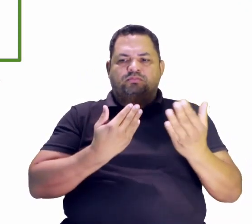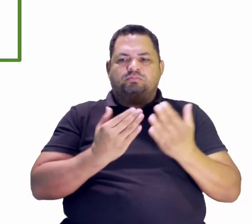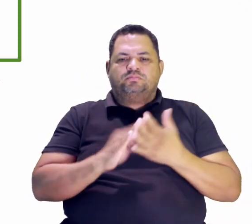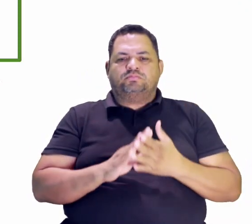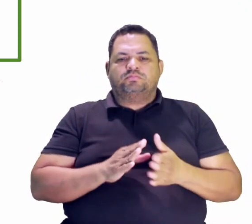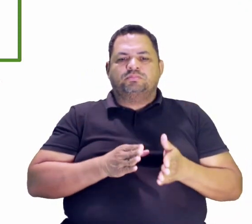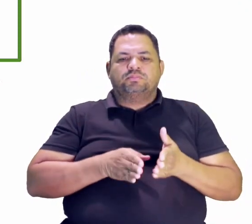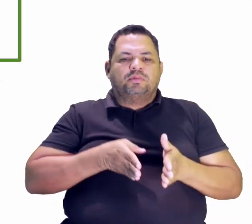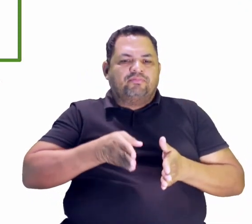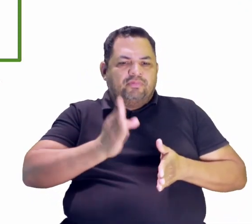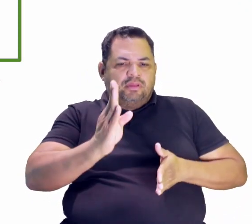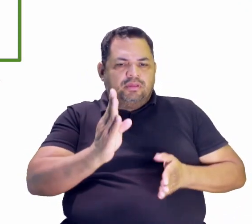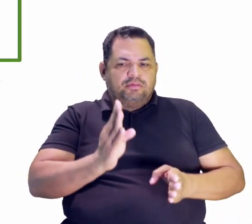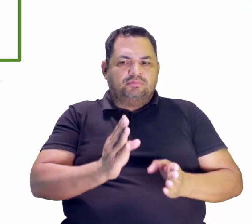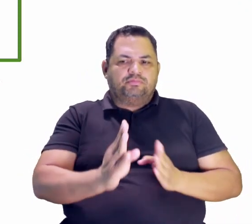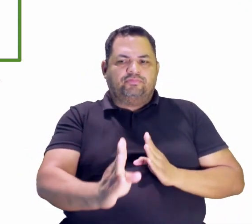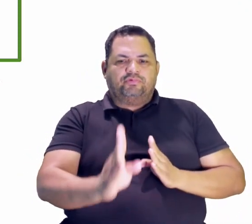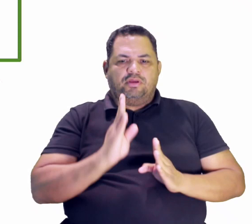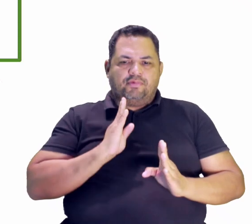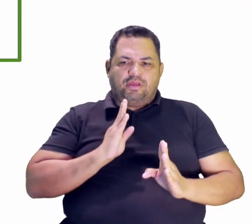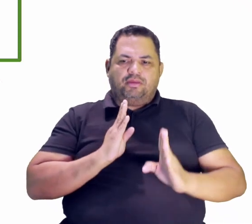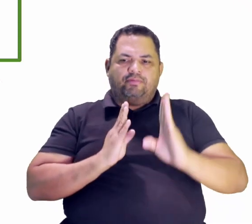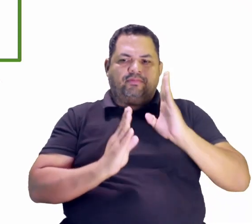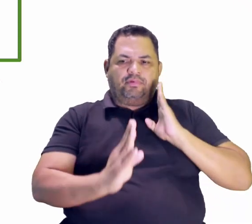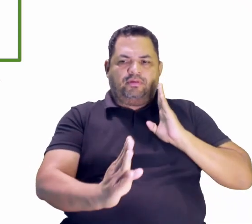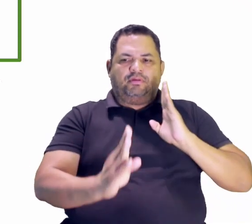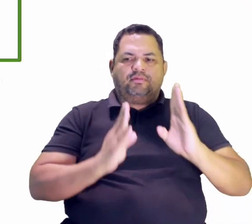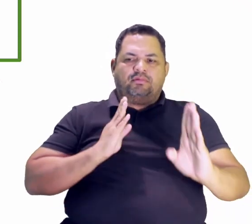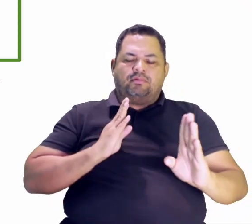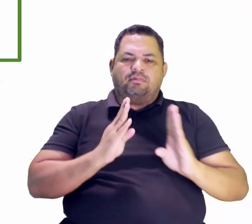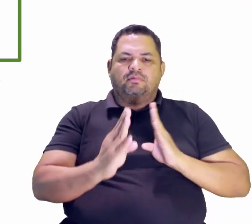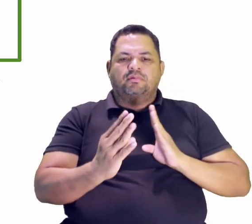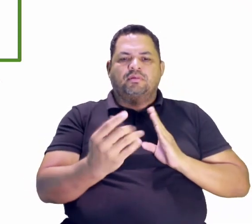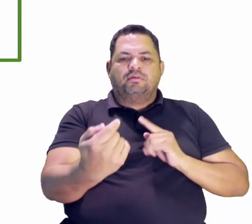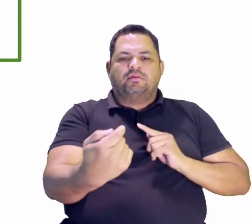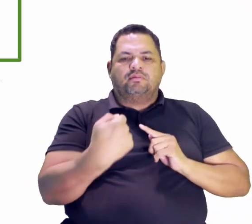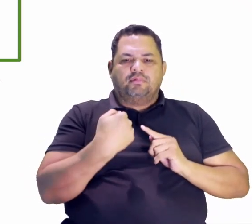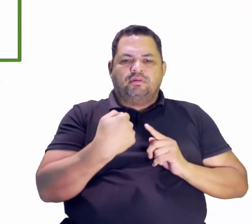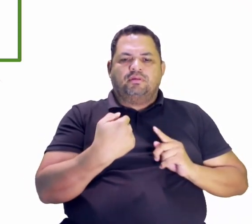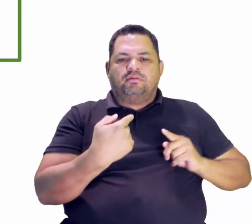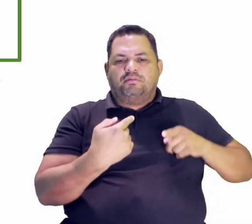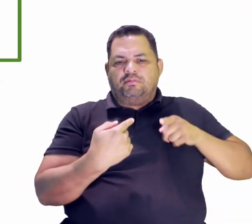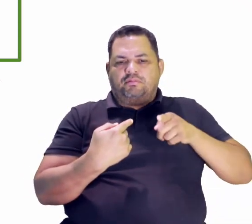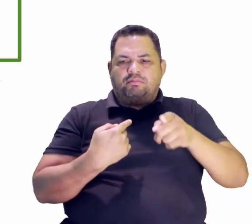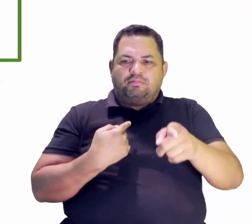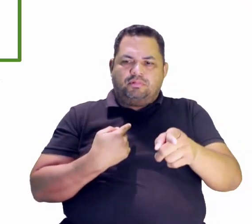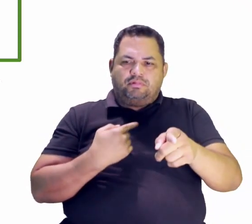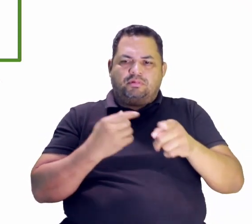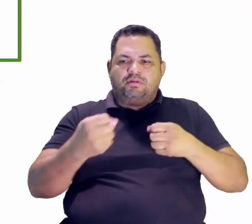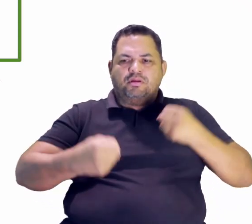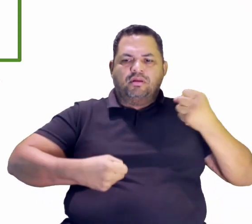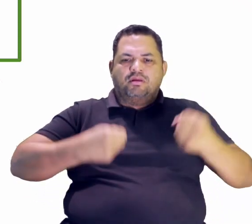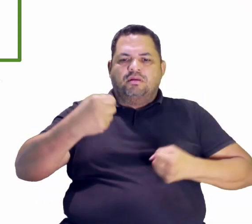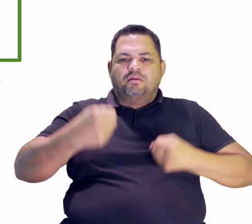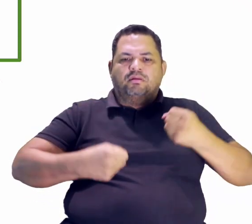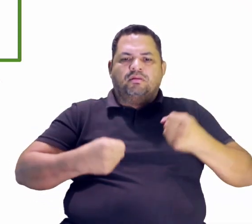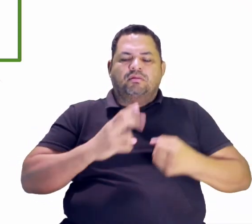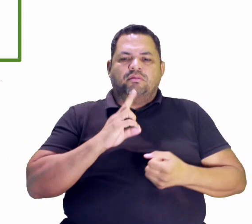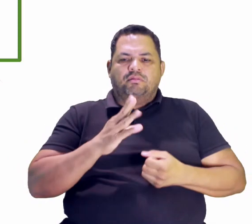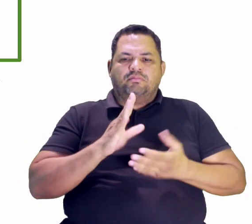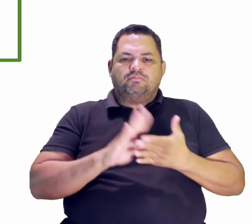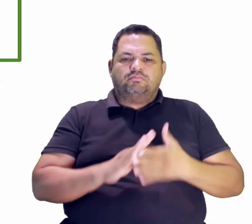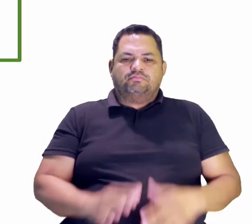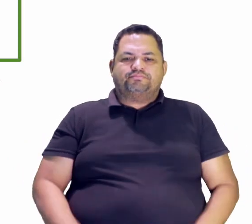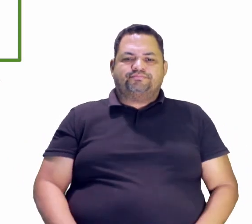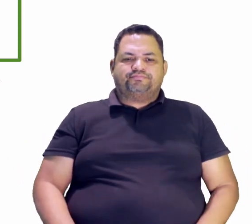principalmente que seja de mão dupla. Mão dupla é aquela que o carro pode ir e o outro também vir na mesma avenida, só que cada um na